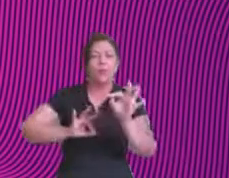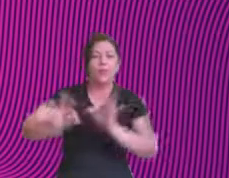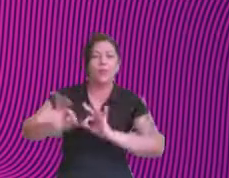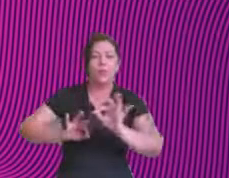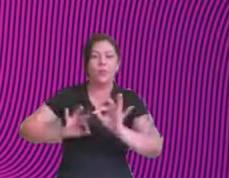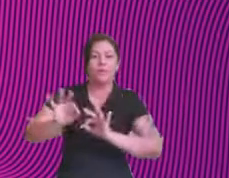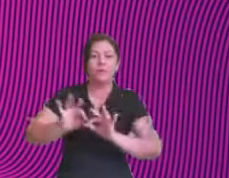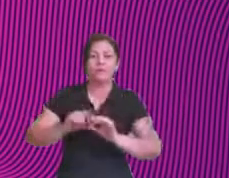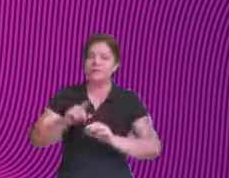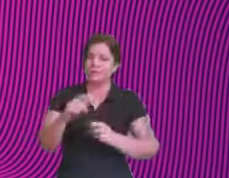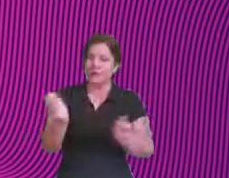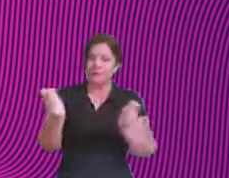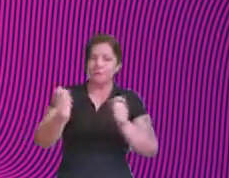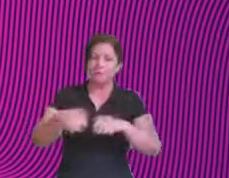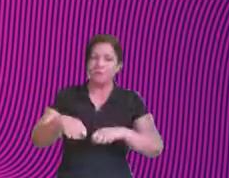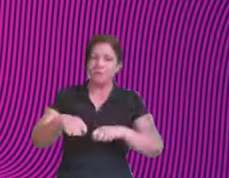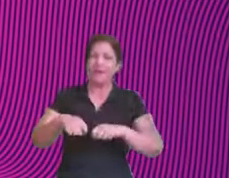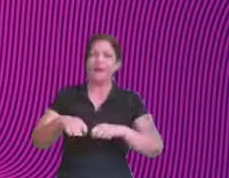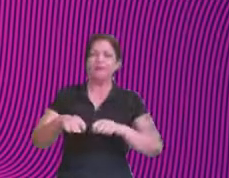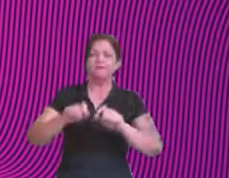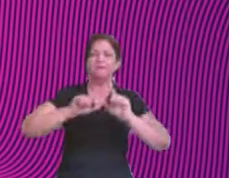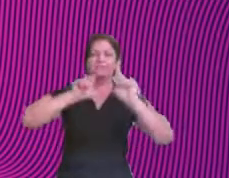Você pode compartilhar sua tela já, Rodrigo.